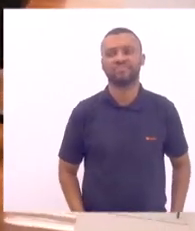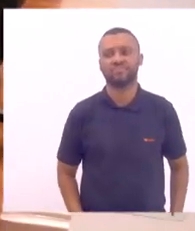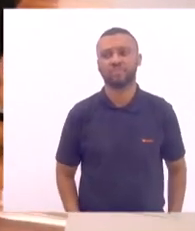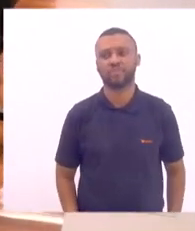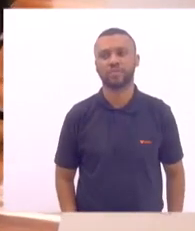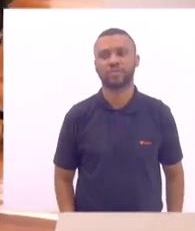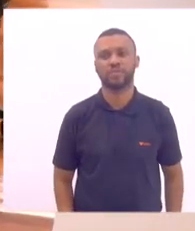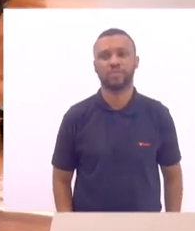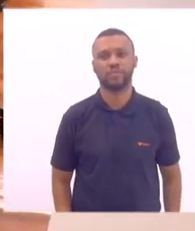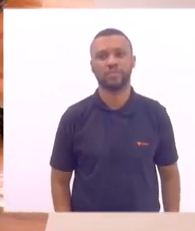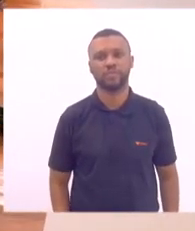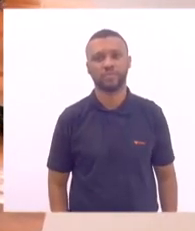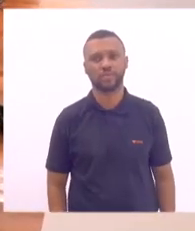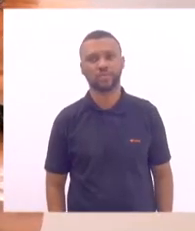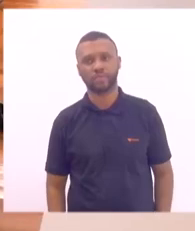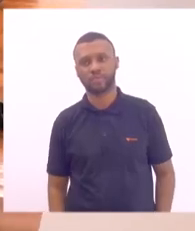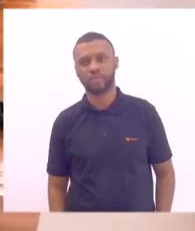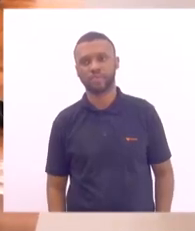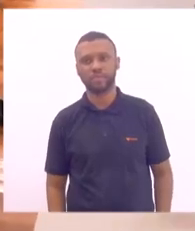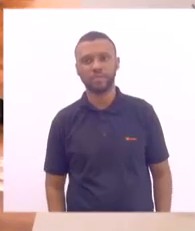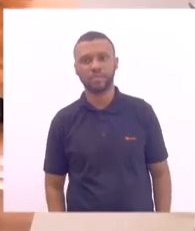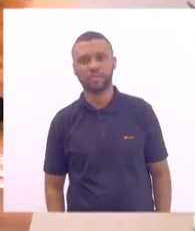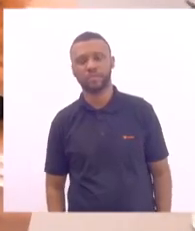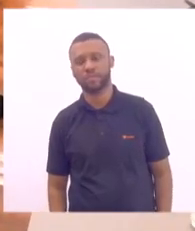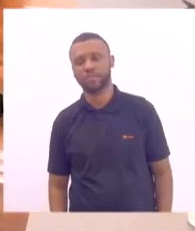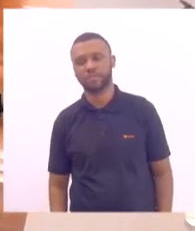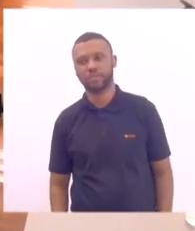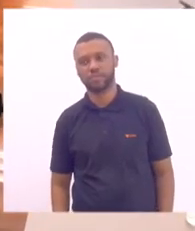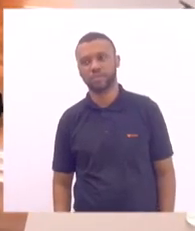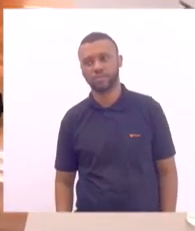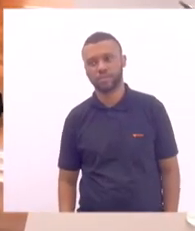Tá? É autorizativo.